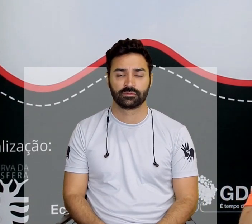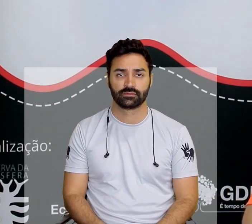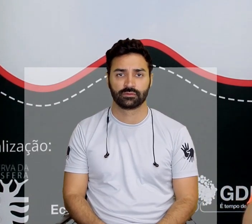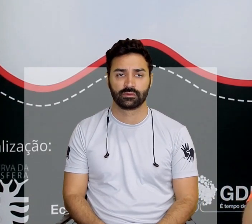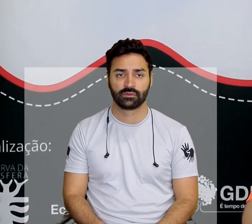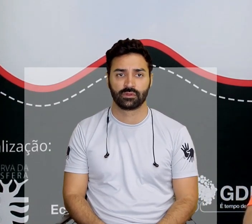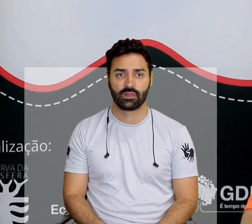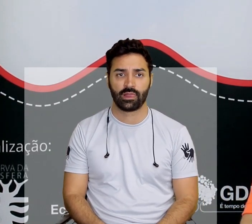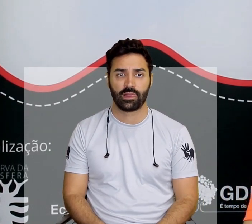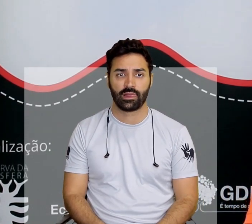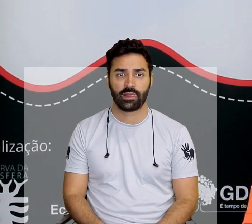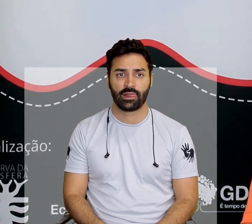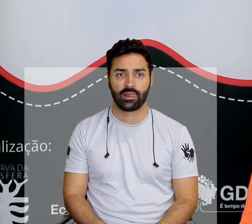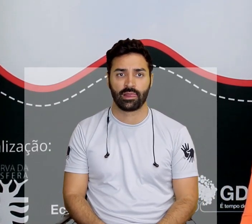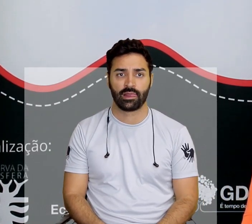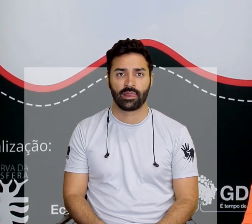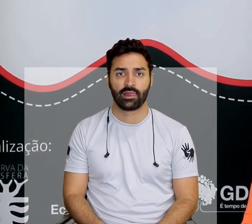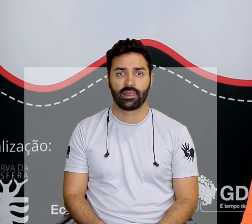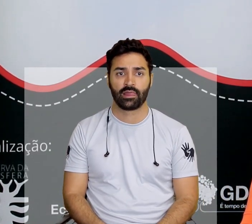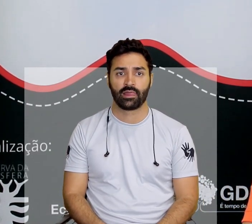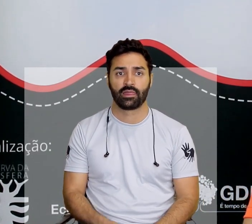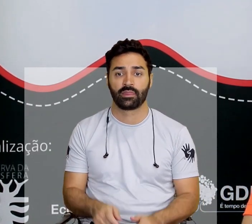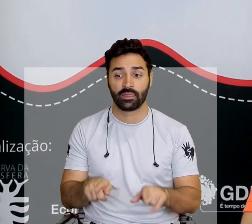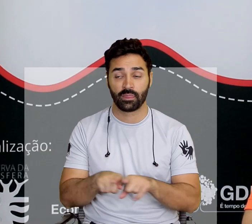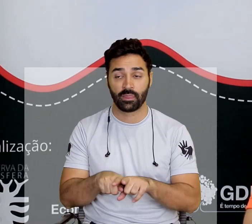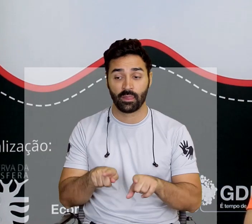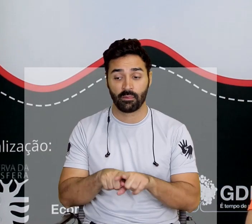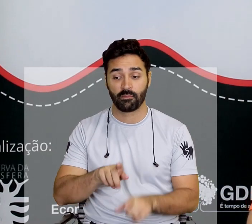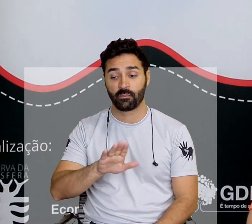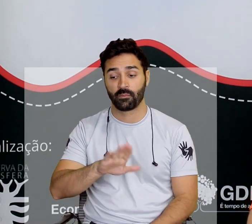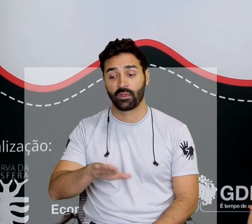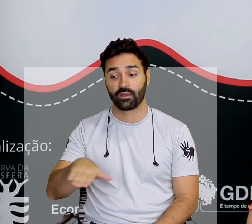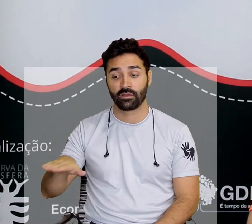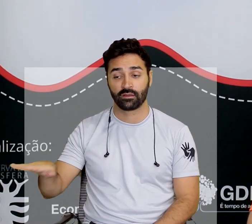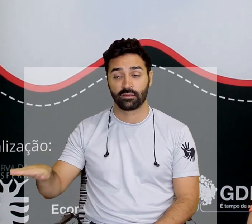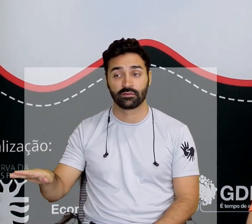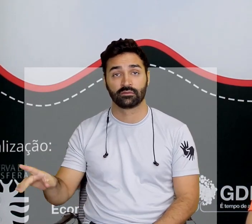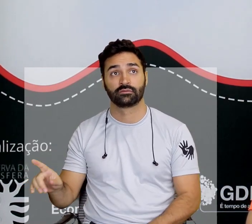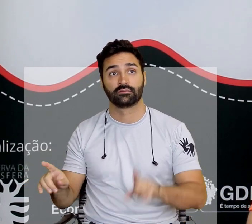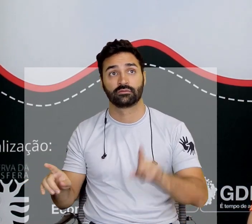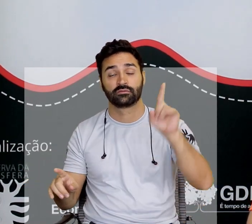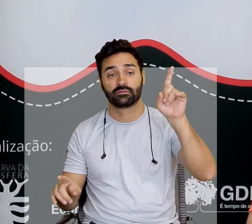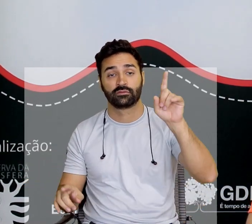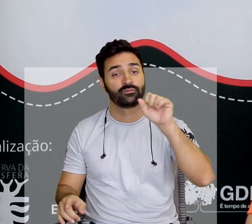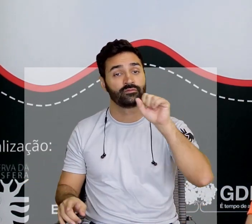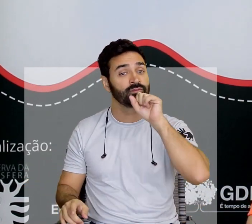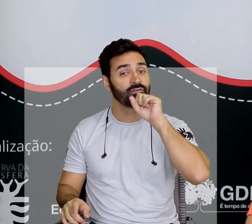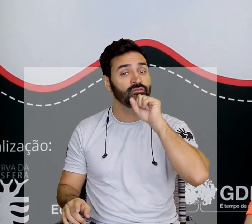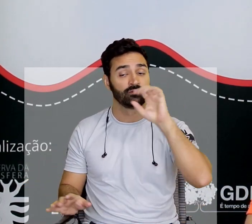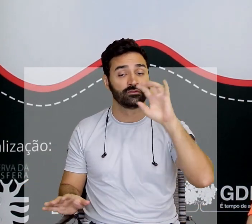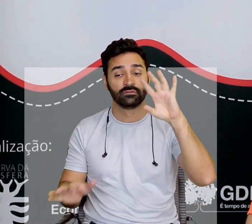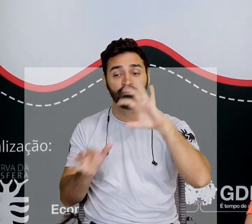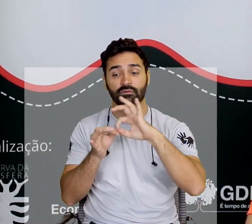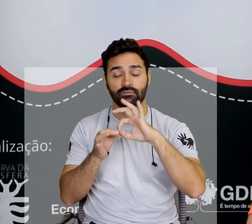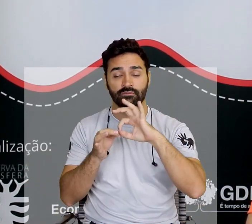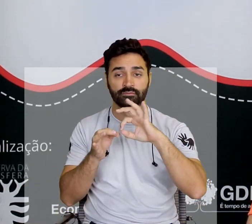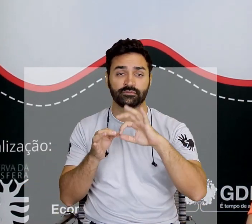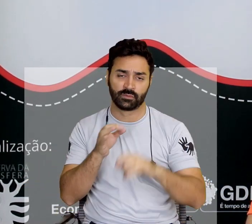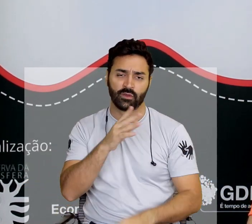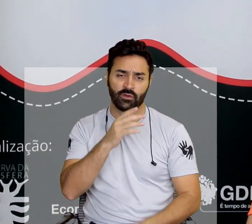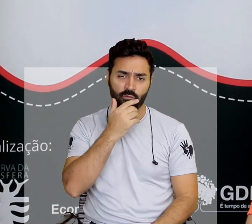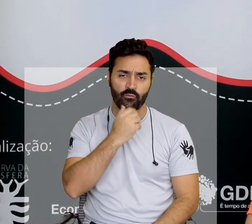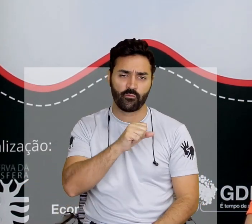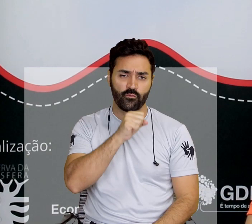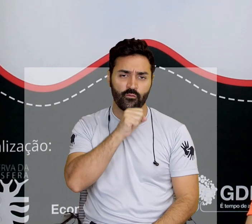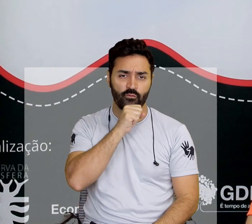mais... E tem a relação das crianças com os avós, que aí a gente tem vovô e vovó, a gente já